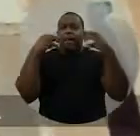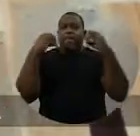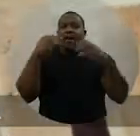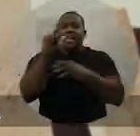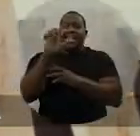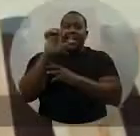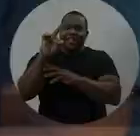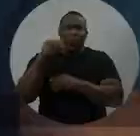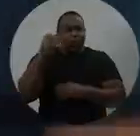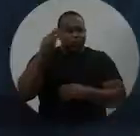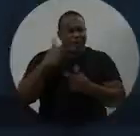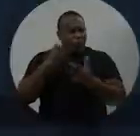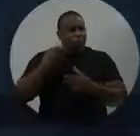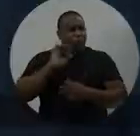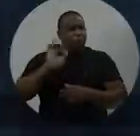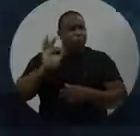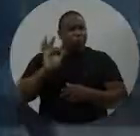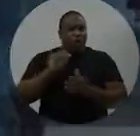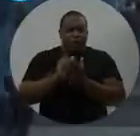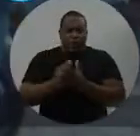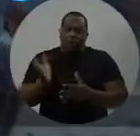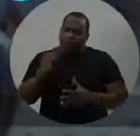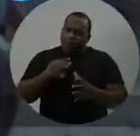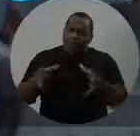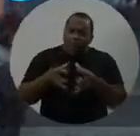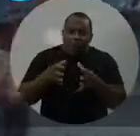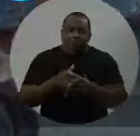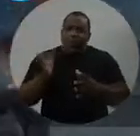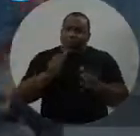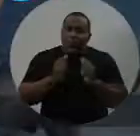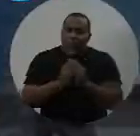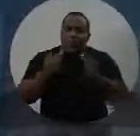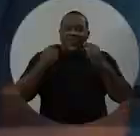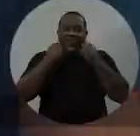com outra coisa, não. Aí é minha galera, bora. Bora com o Bruno!